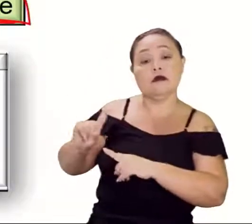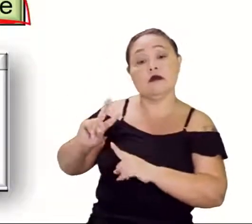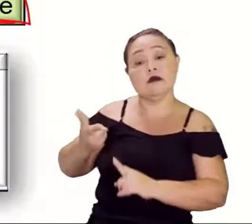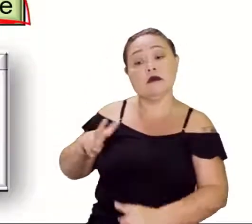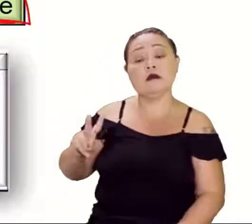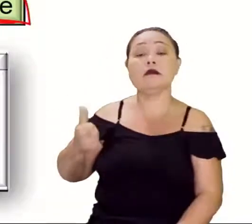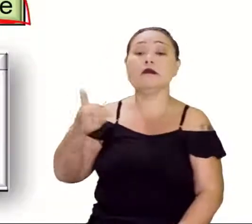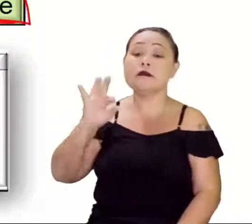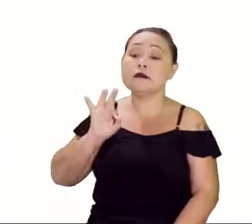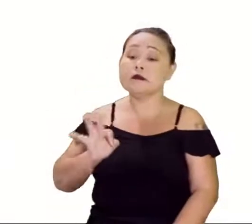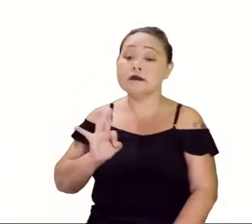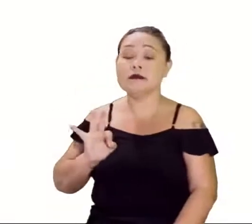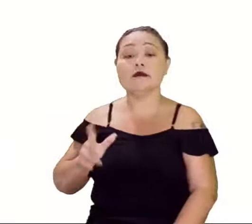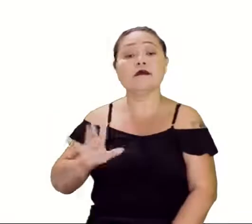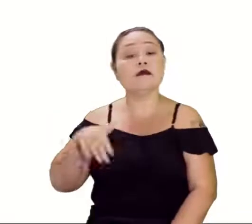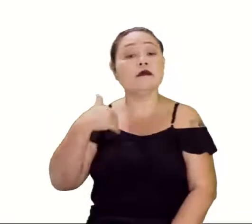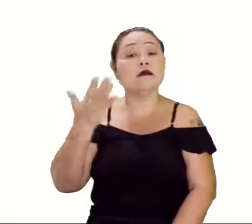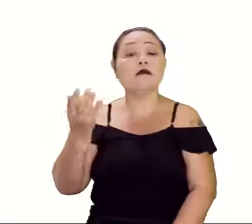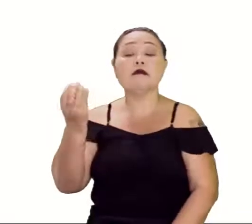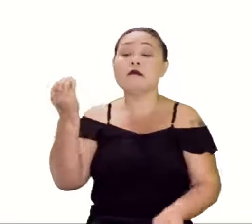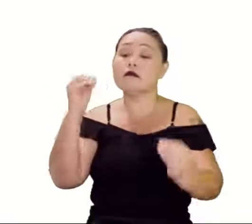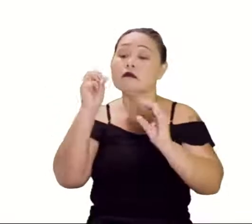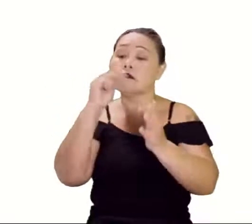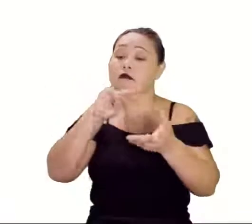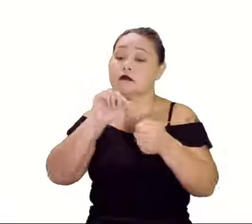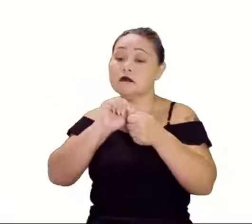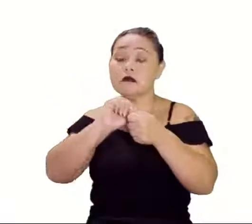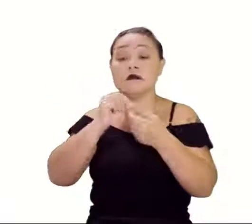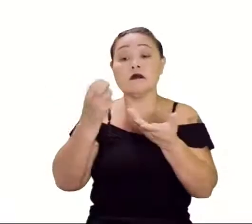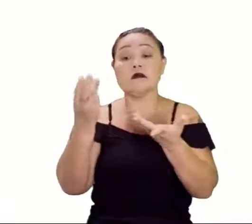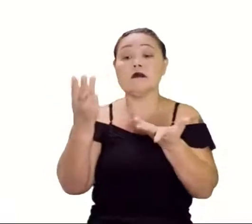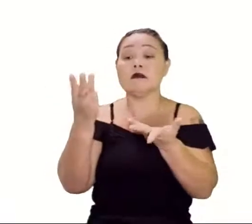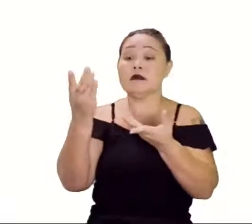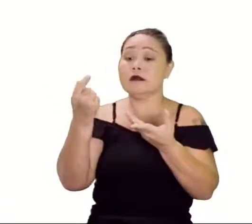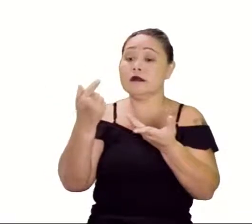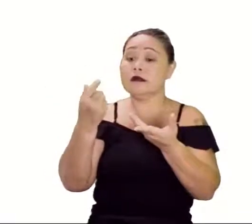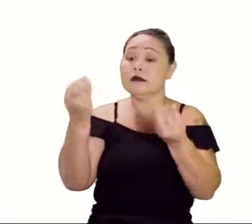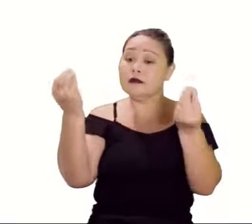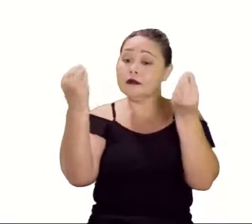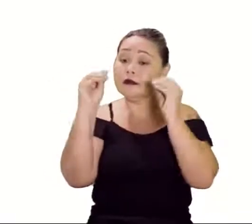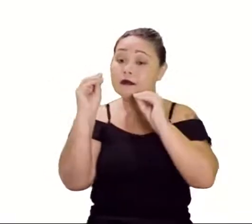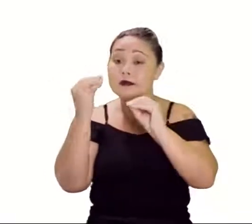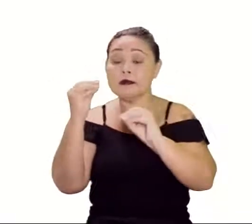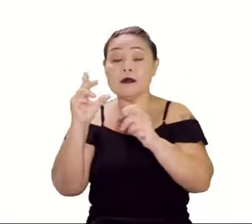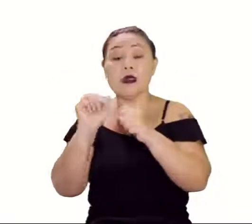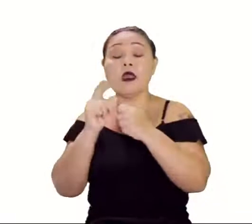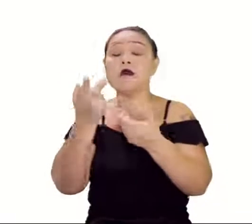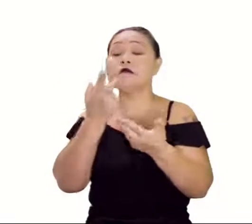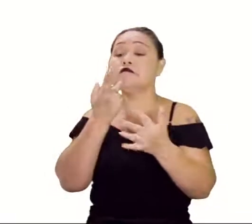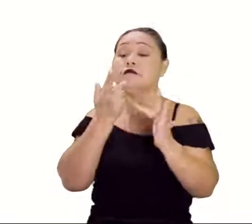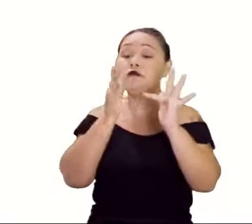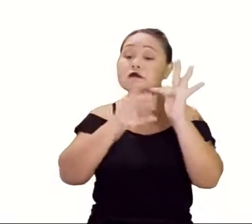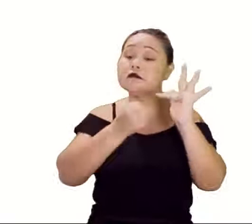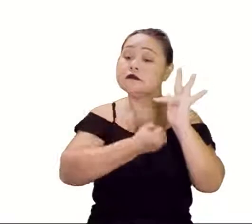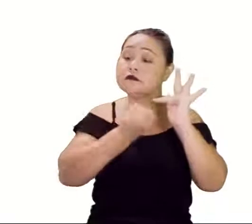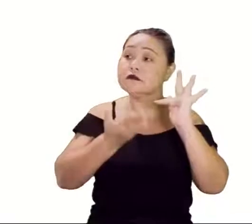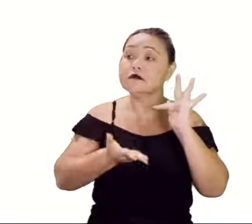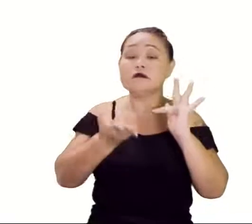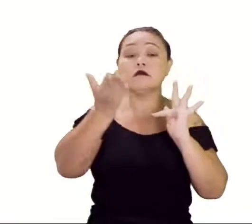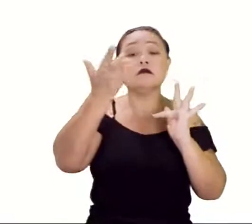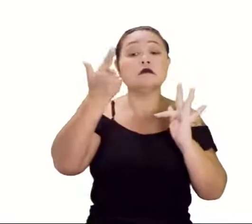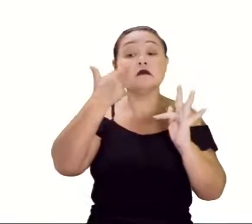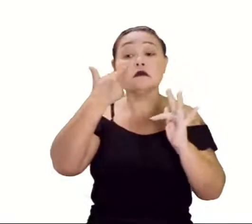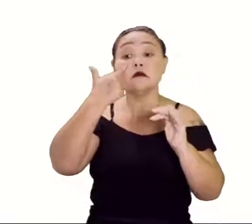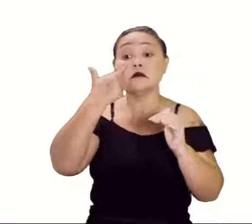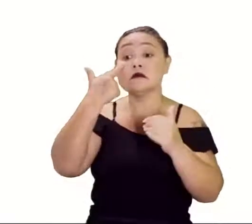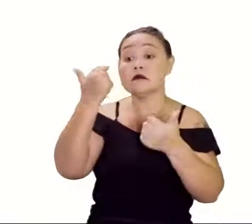coisa para outra, tá? Beleza. E aquele mapa mental que não nos deixa falhar falando da função exponencial, a gente verifica